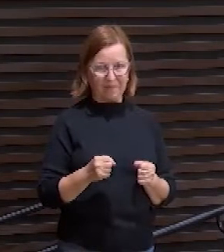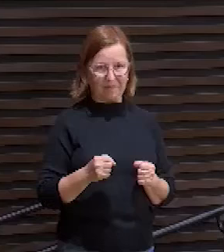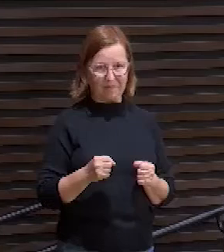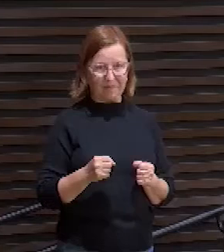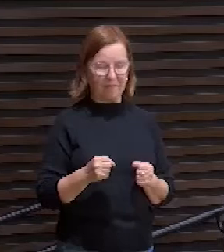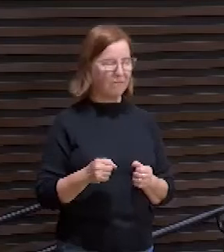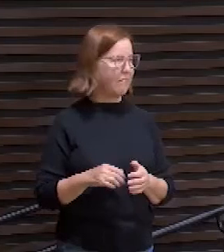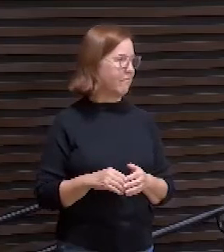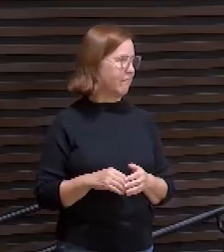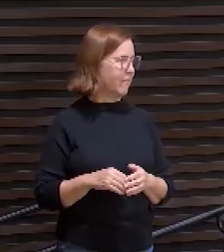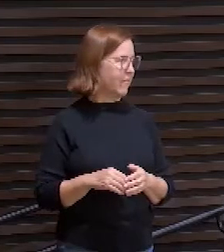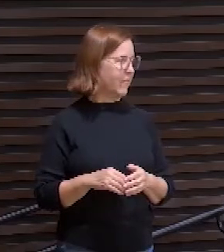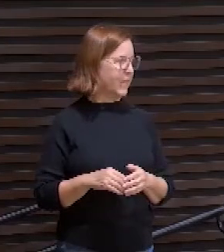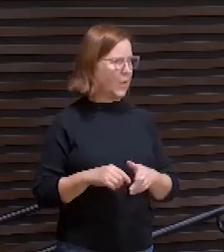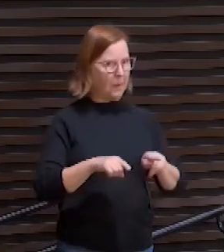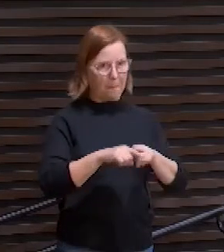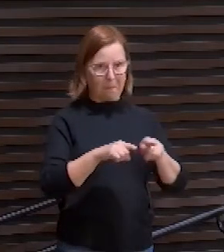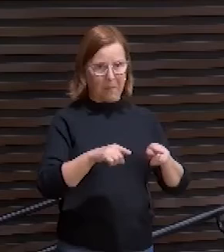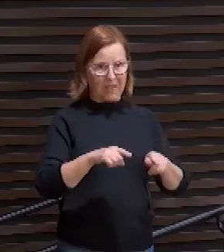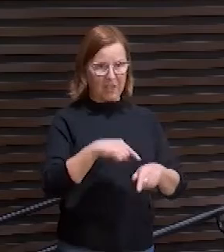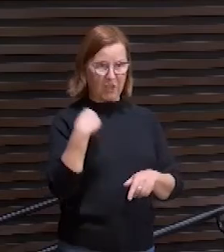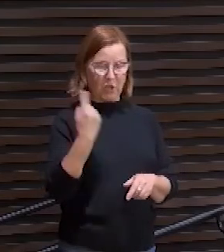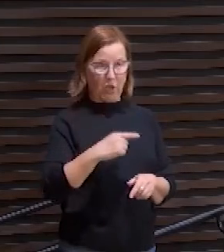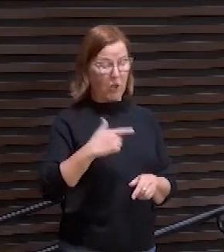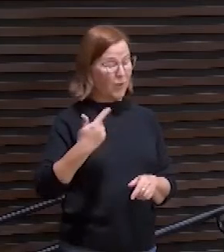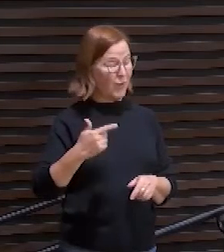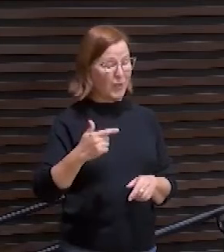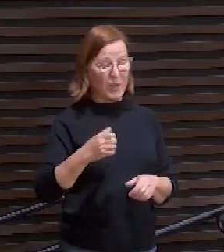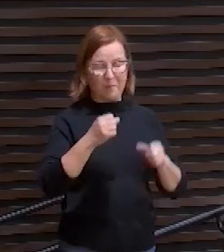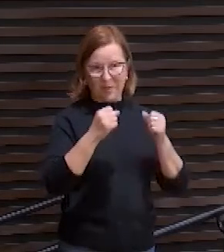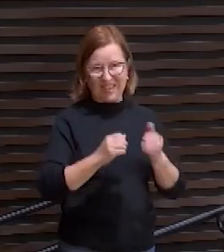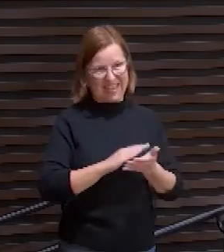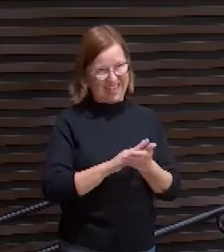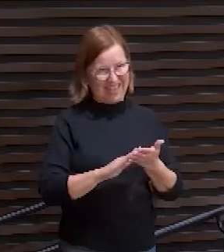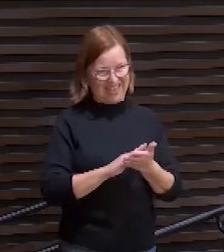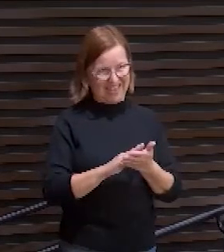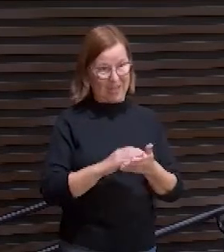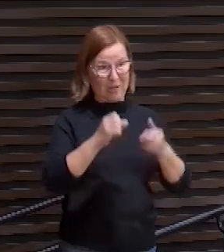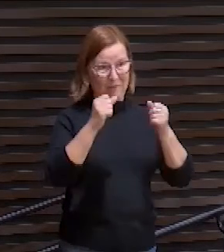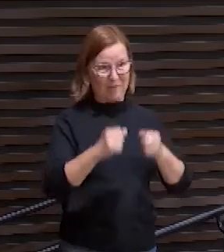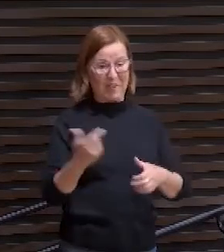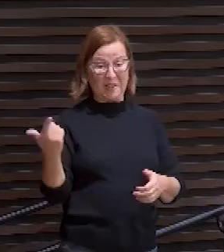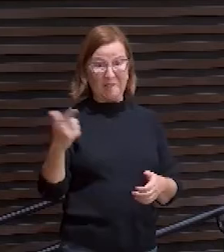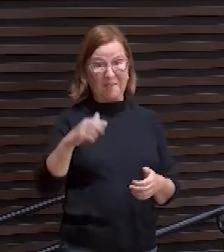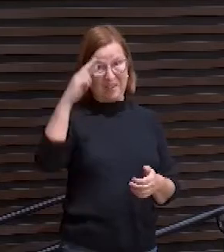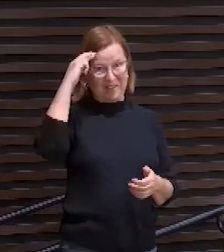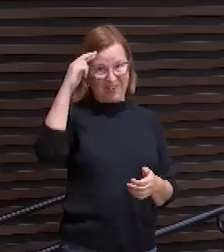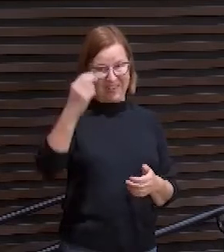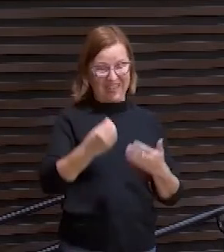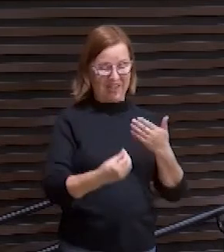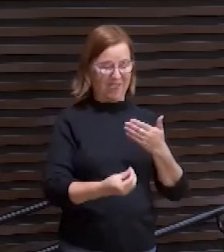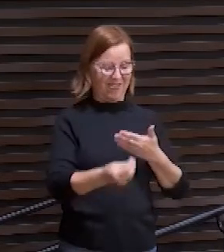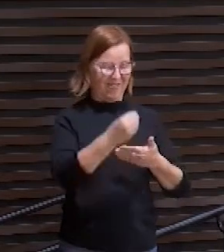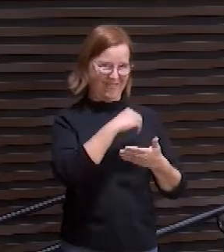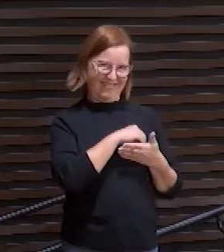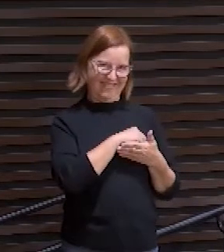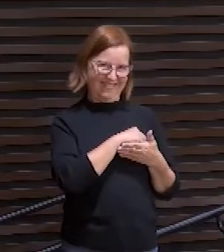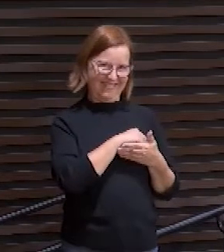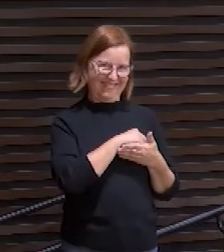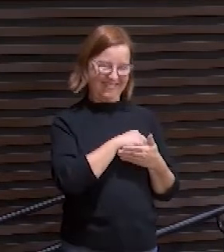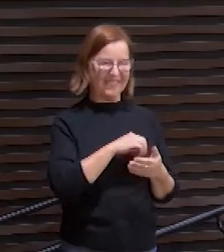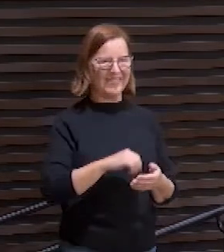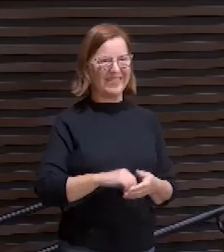Meus amados, nós não temos poder nenhum. O poder é daquele que habita em nós. É isso.